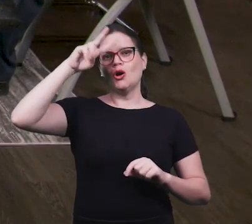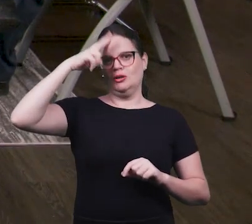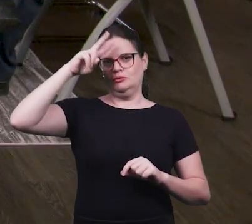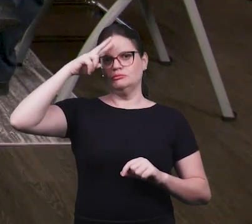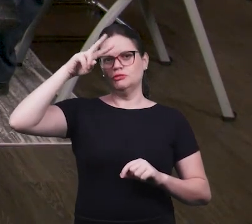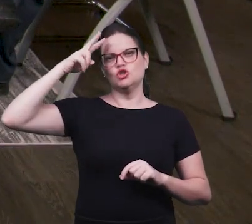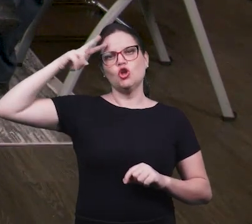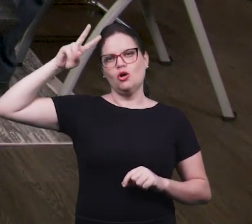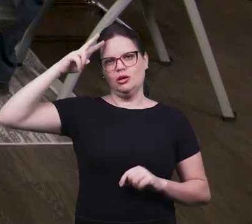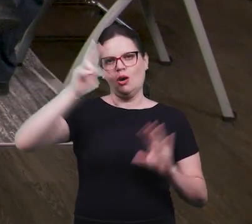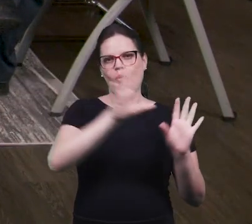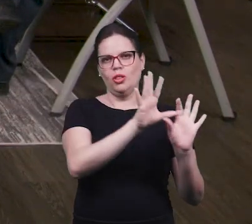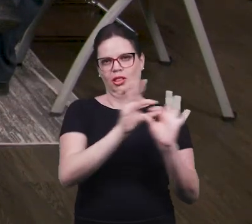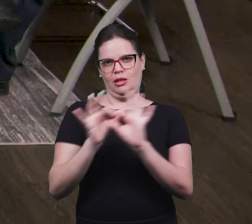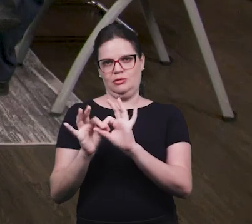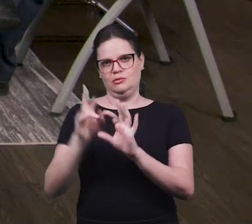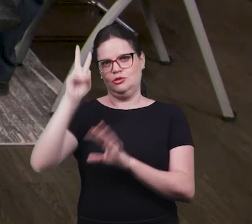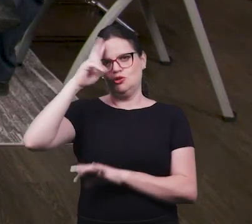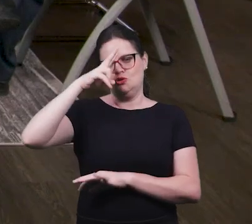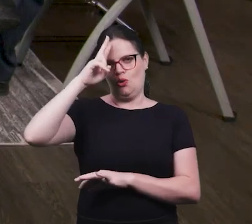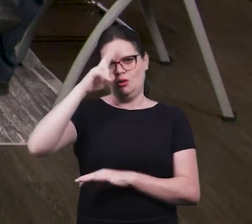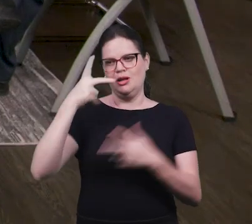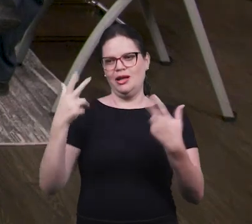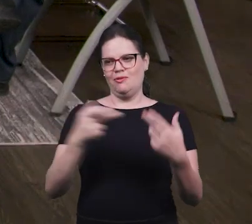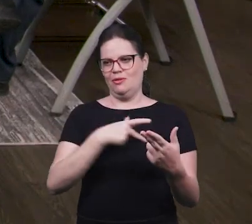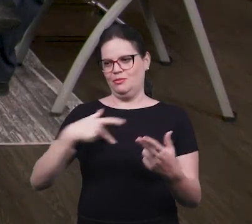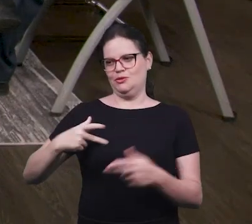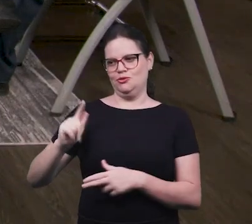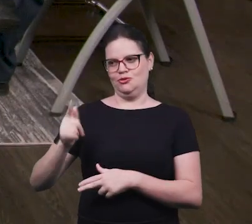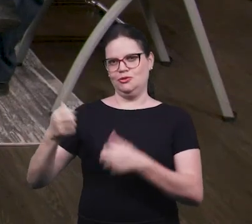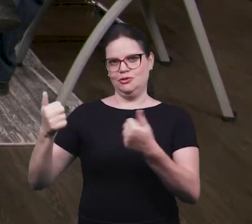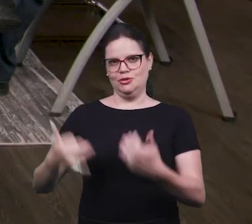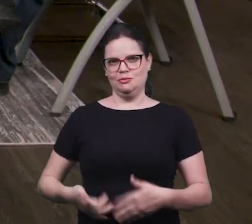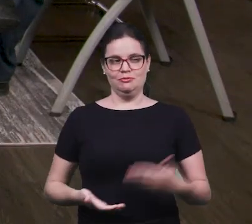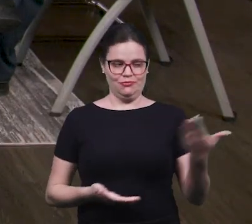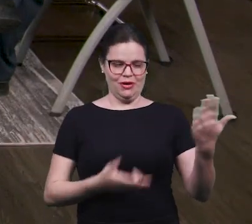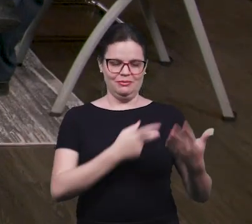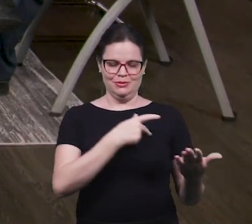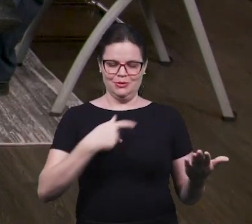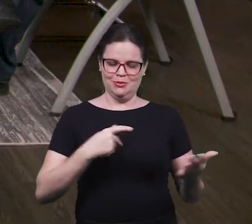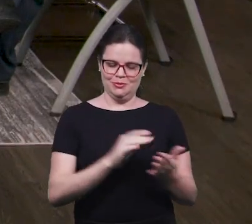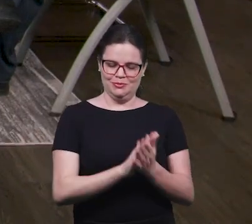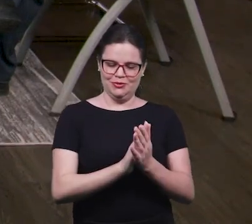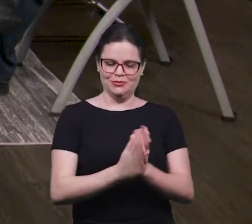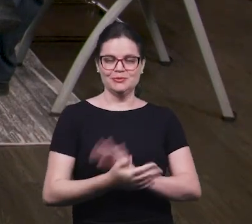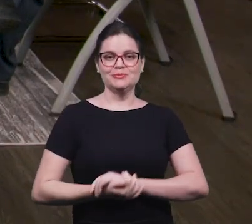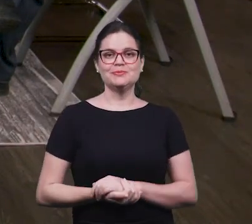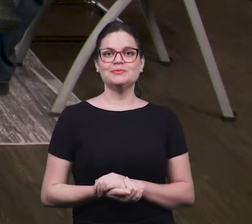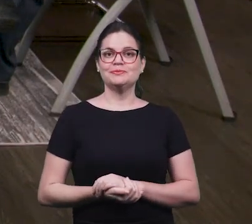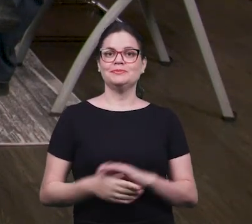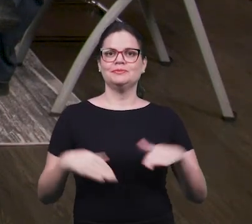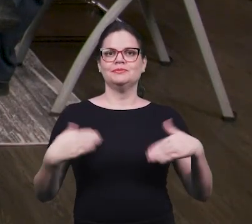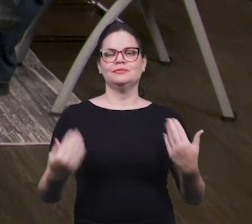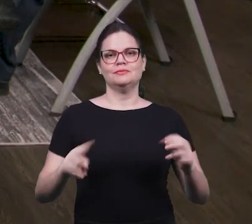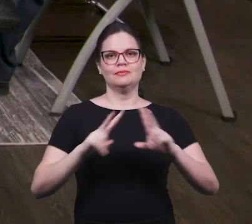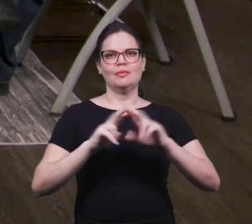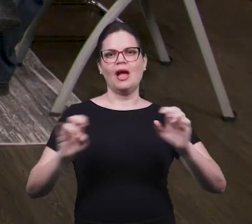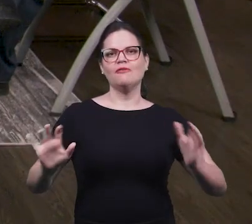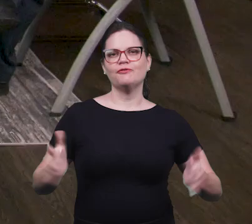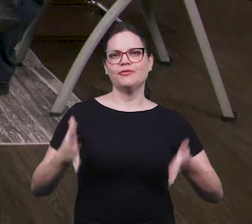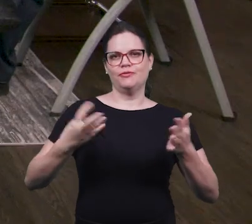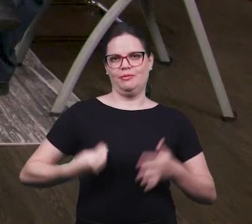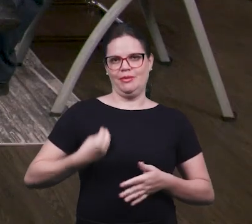né, desse momento que o pastor Gideuti acabou de falar. Com você, Ian. Sim, estamos falando dos avivamentos,